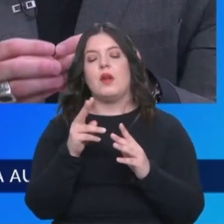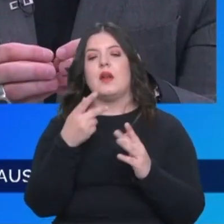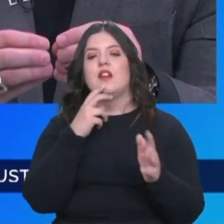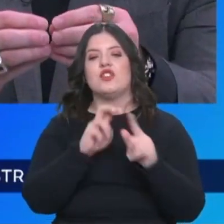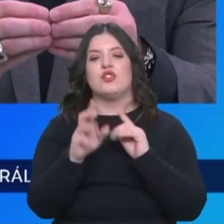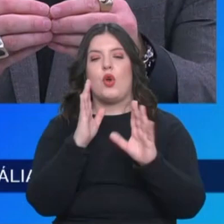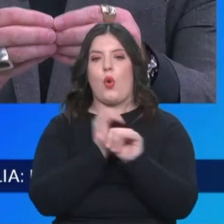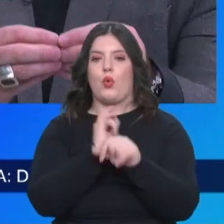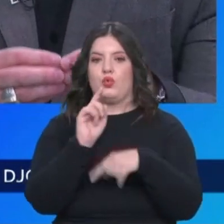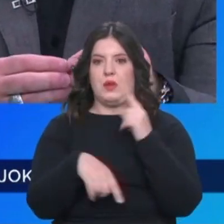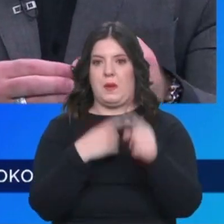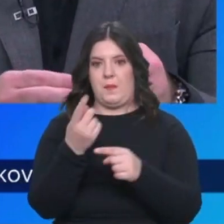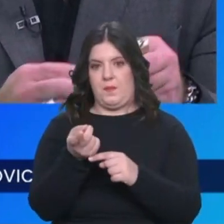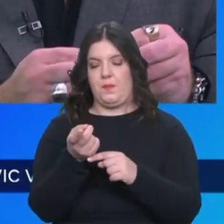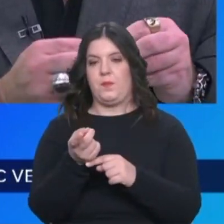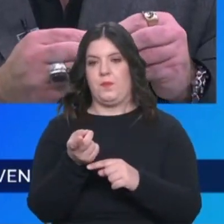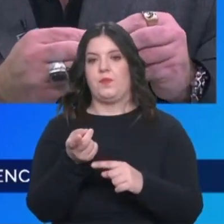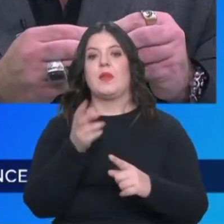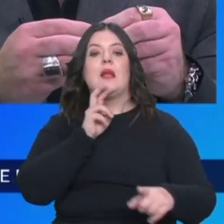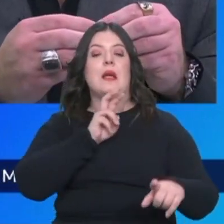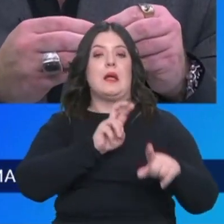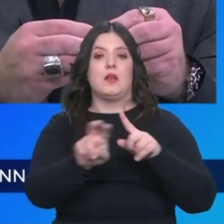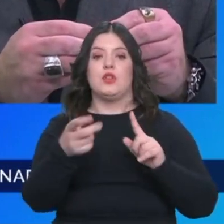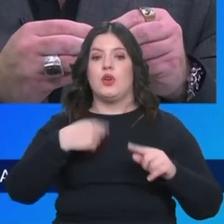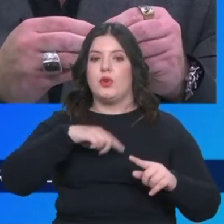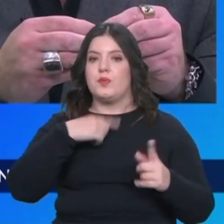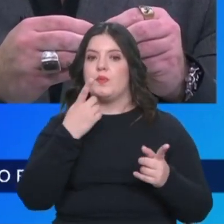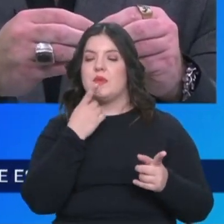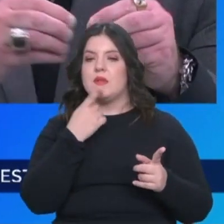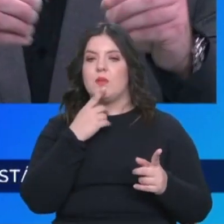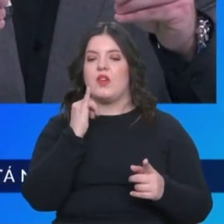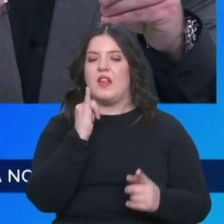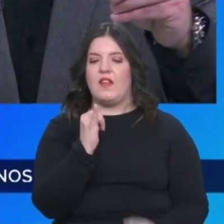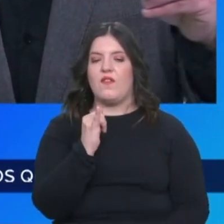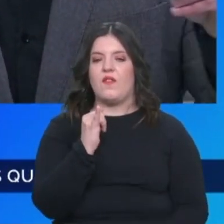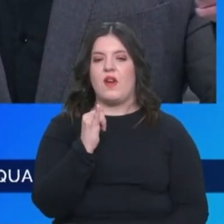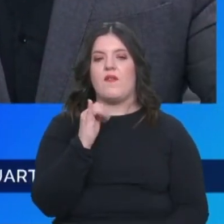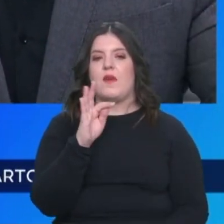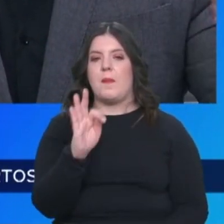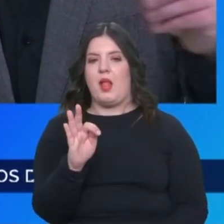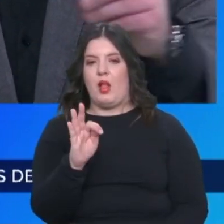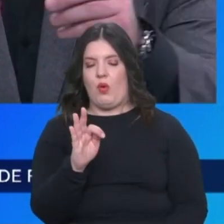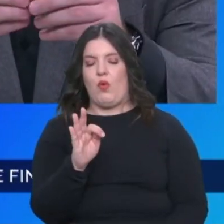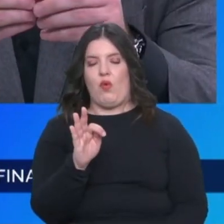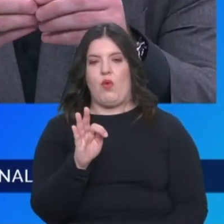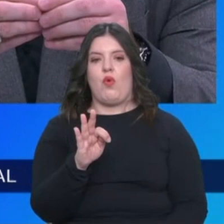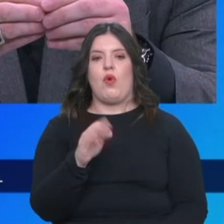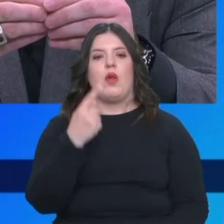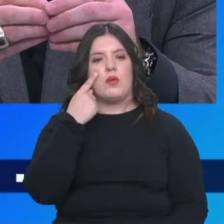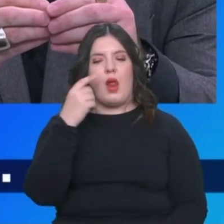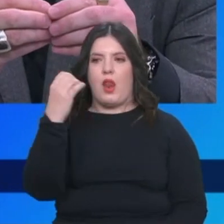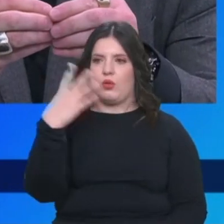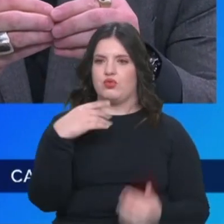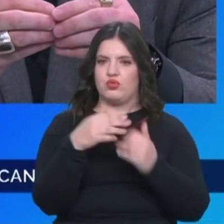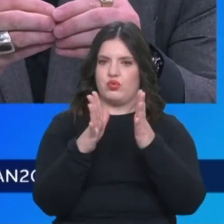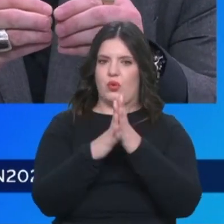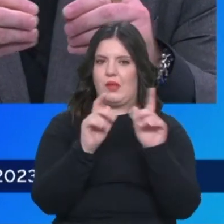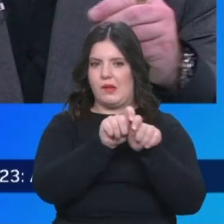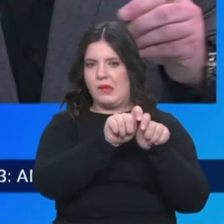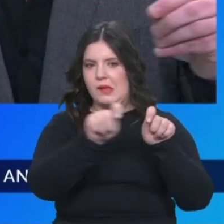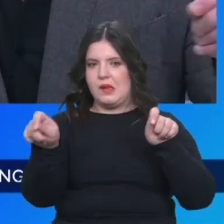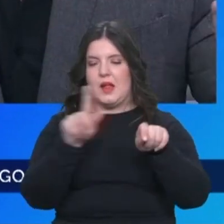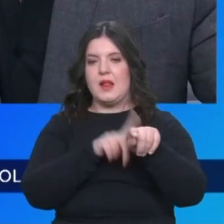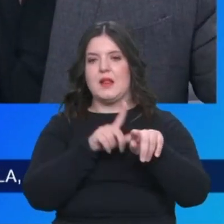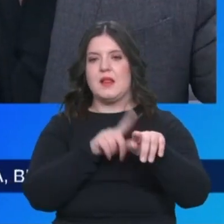energia. Uma energia que, se percebe, é o infravermelho, que é esticado, no fundo, toda a luz dos primeiros tempos do